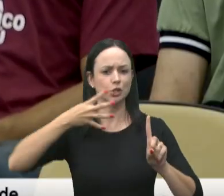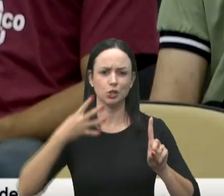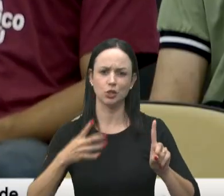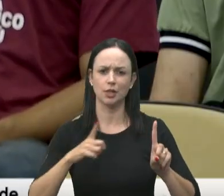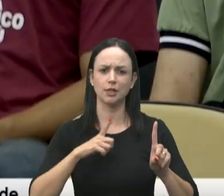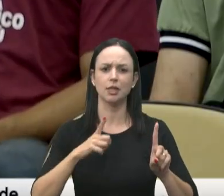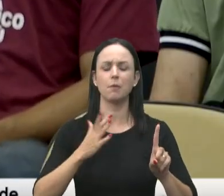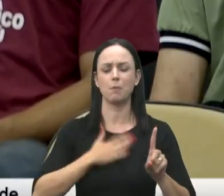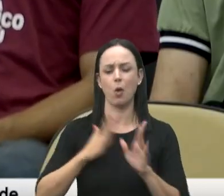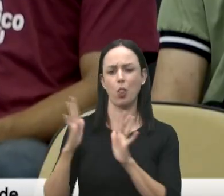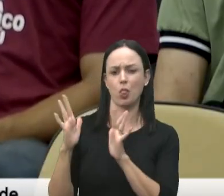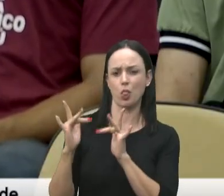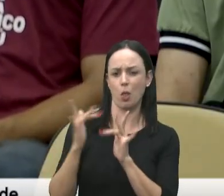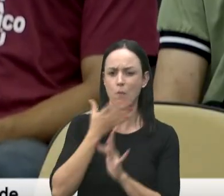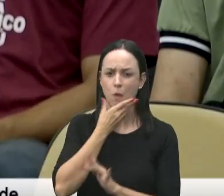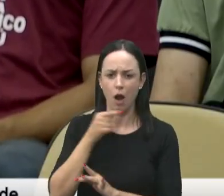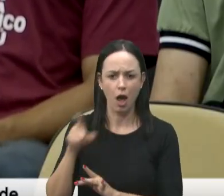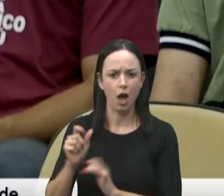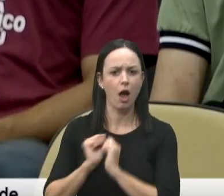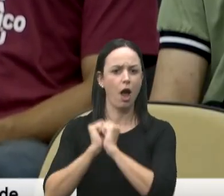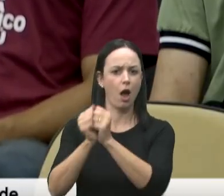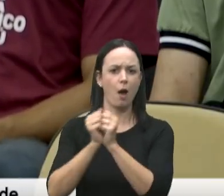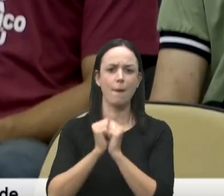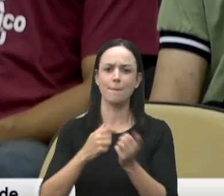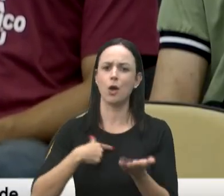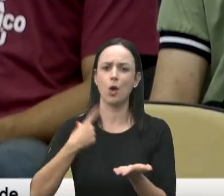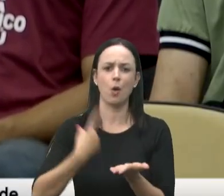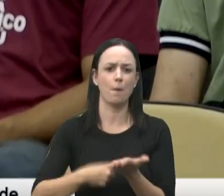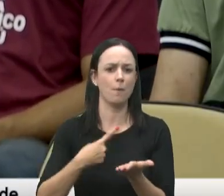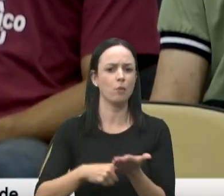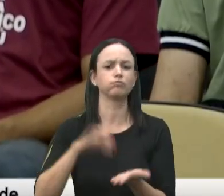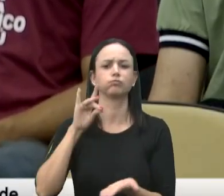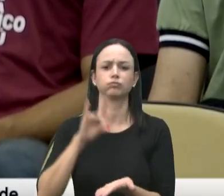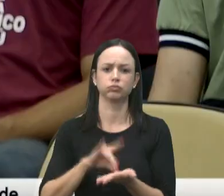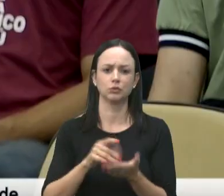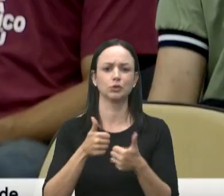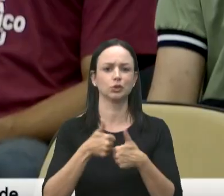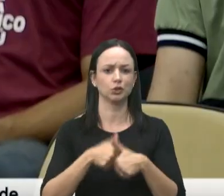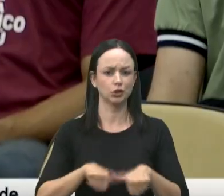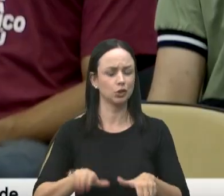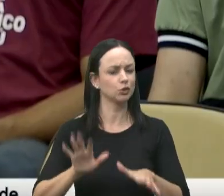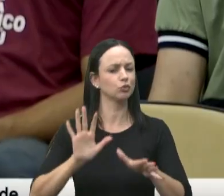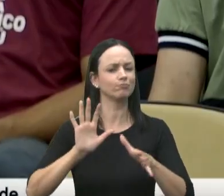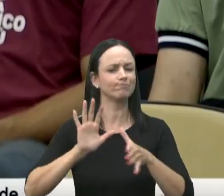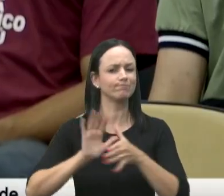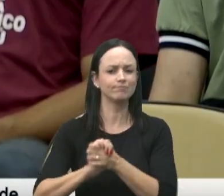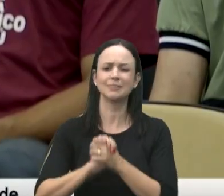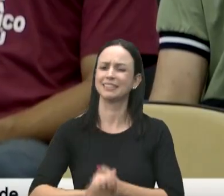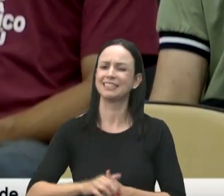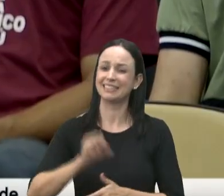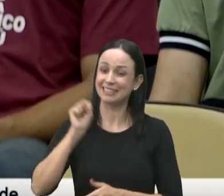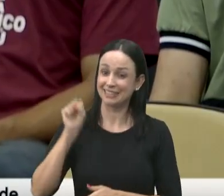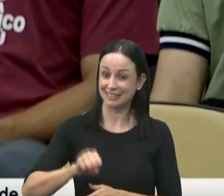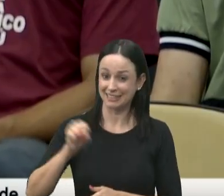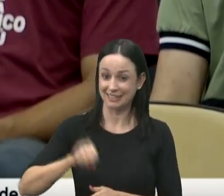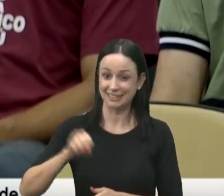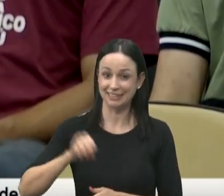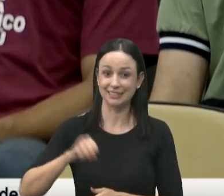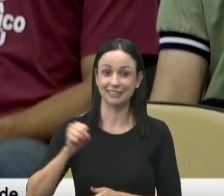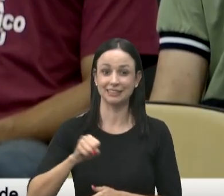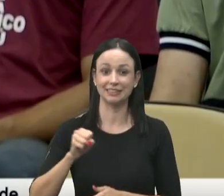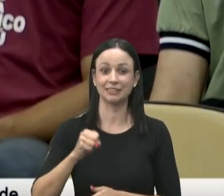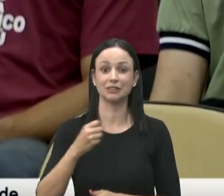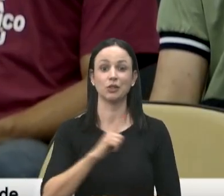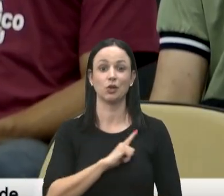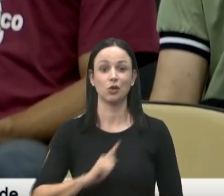meu namorado, que me acompanha nos meus compromissos oficiais, que está de mão dada comigo, sim. Quando o governador do estado